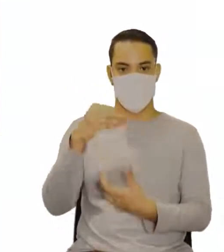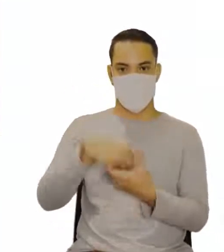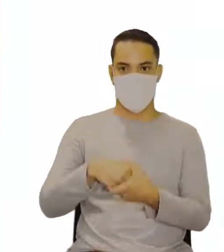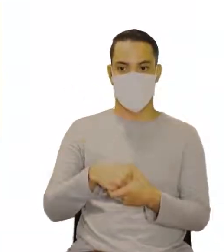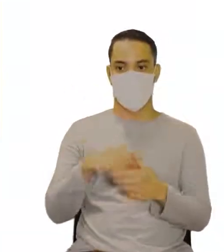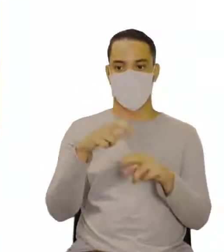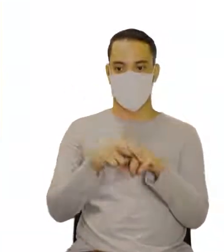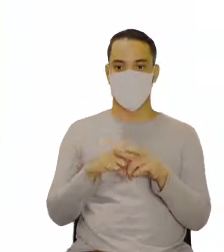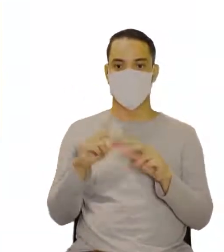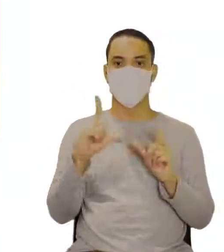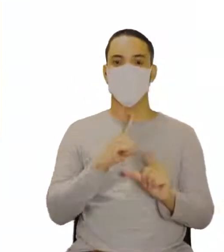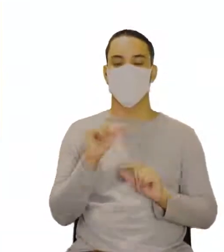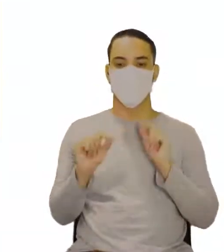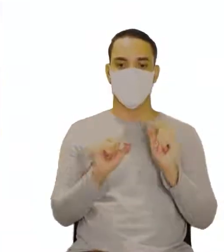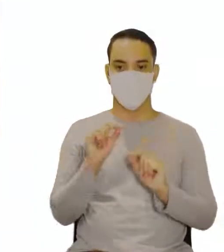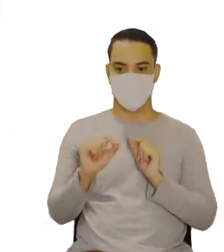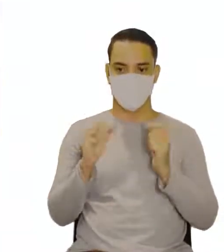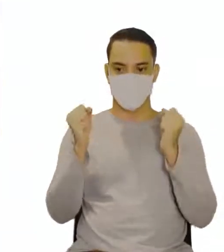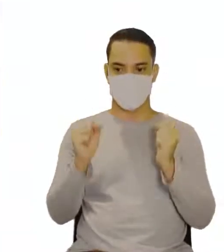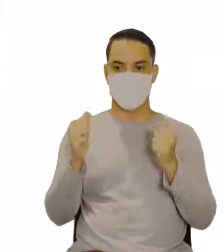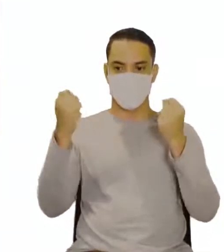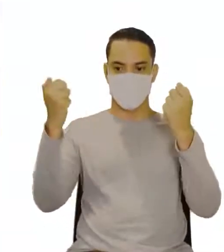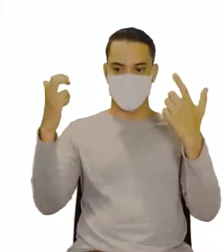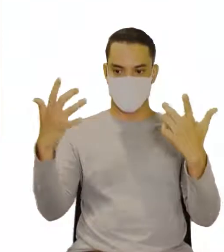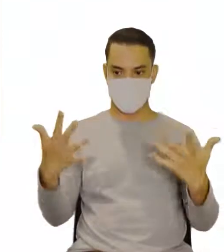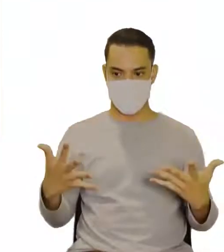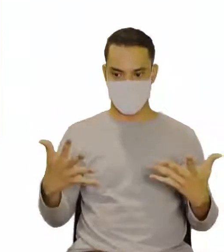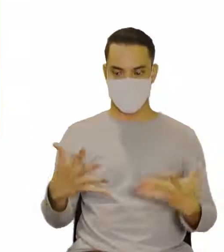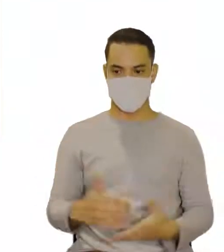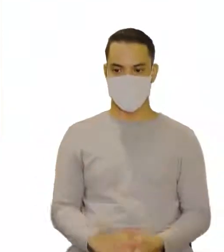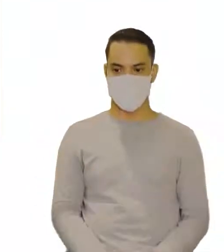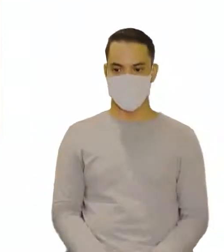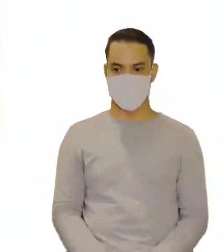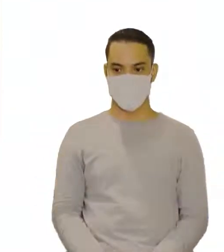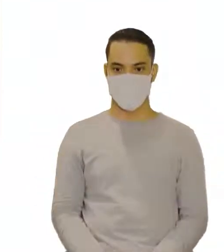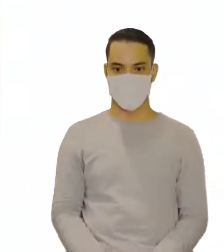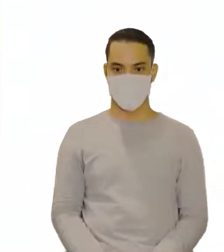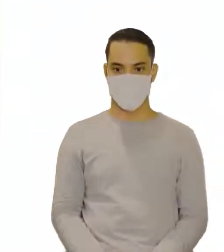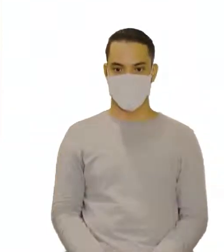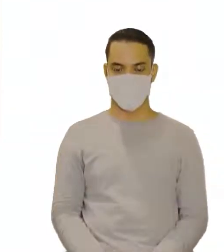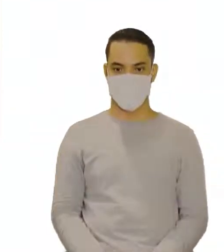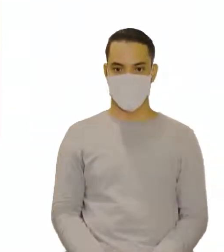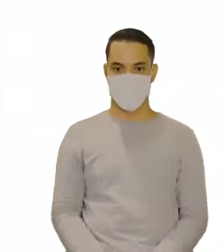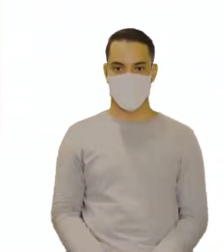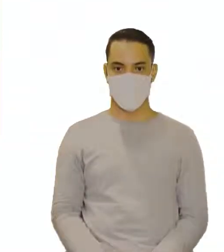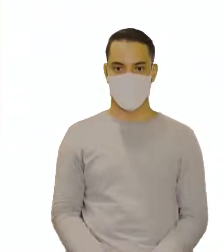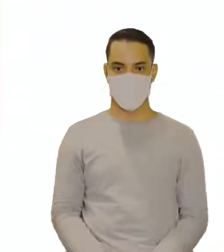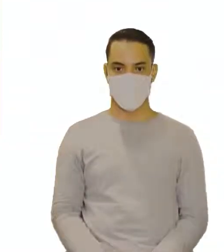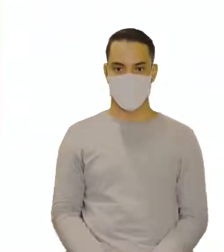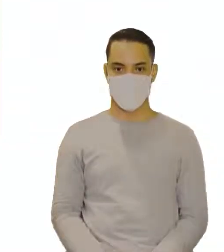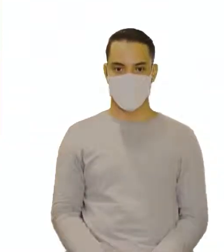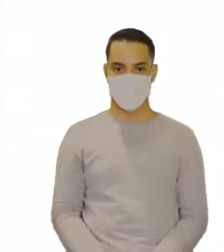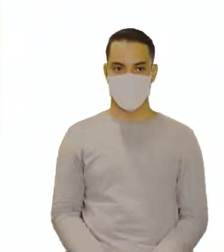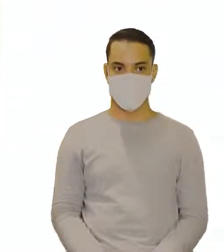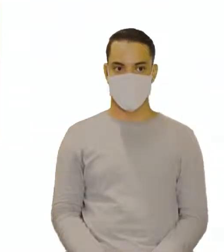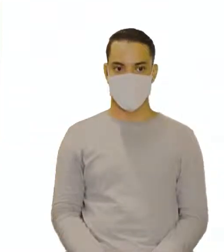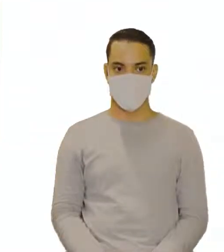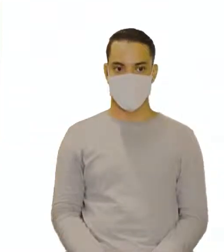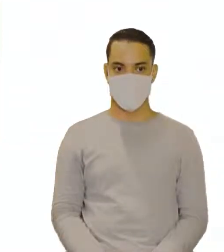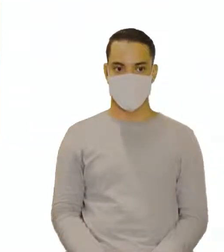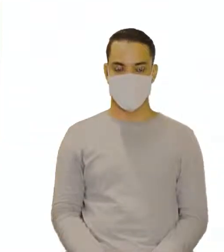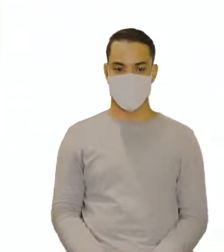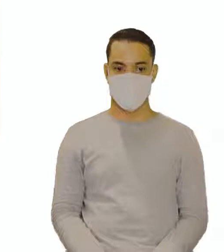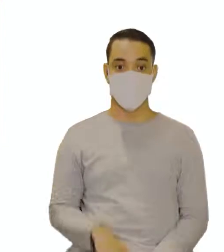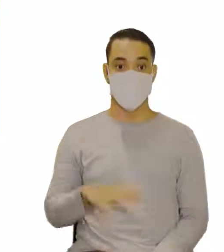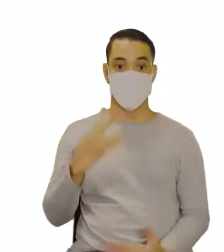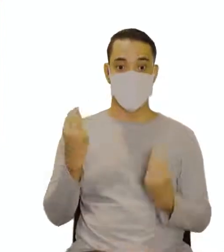Aí aqui nós podemos fazer, olha só, a nossa associação equivalente. Como está em série,